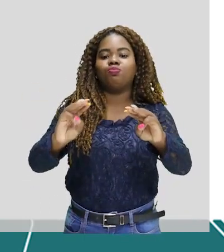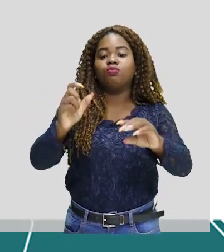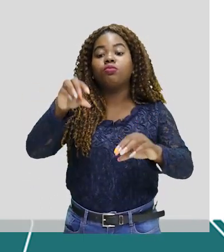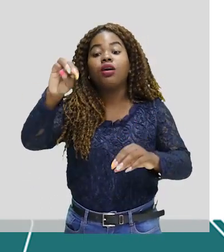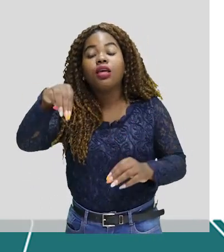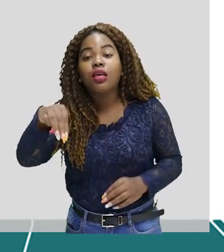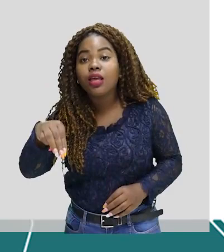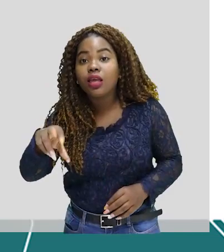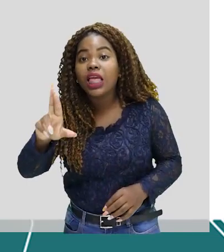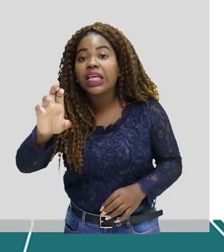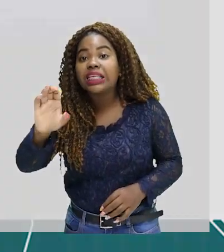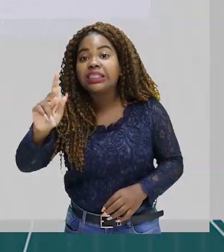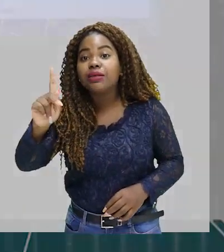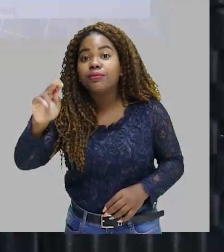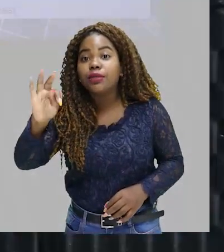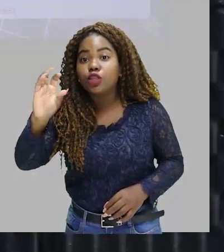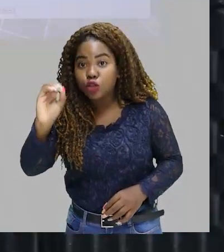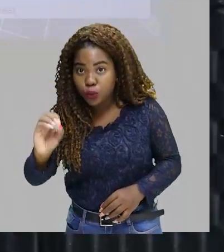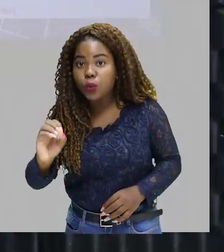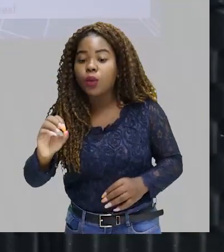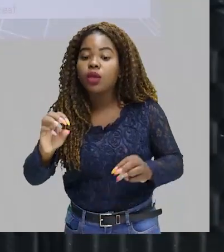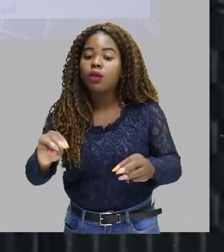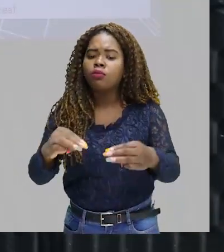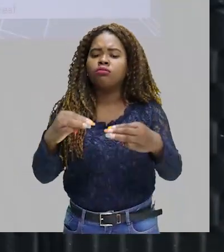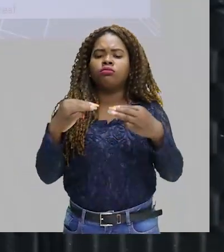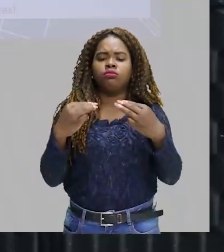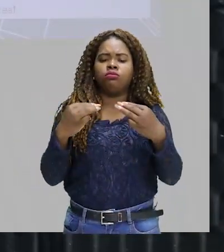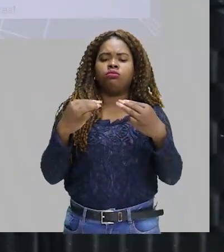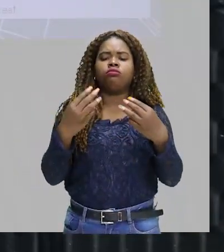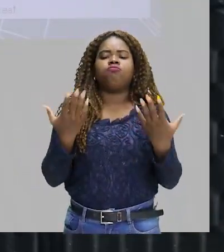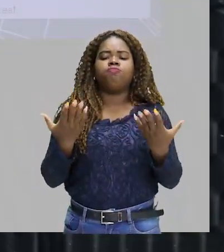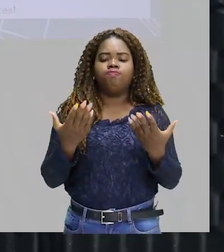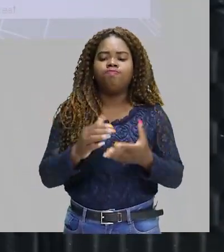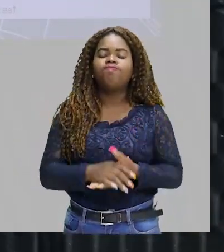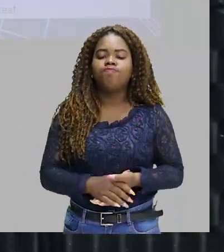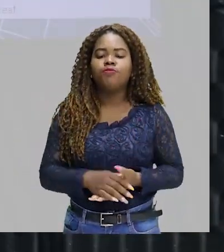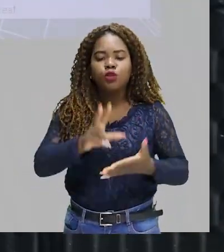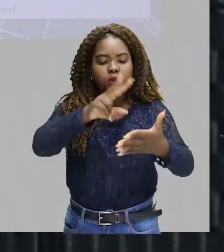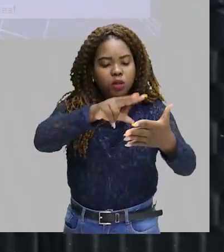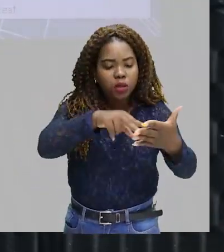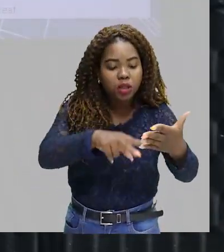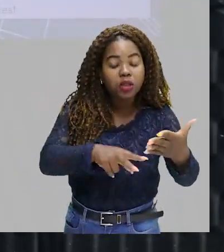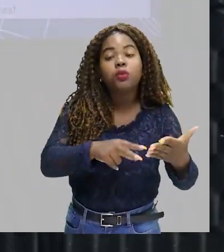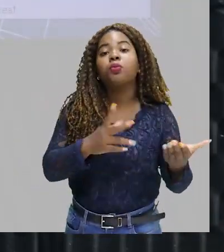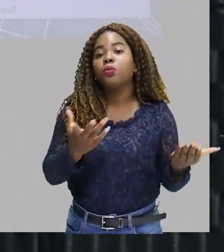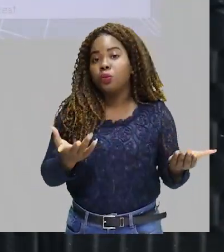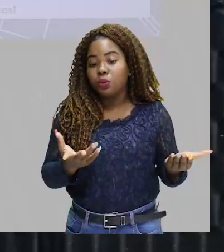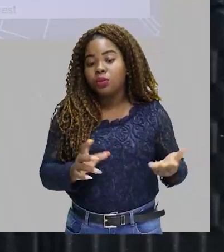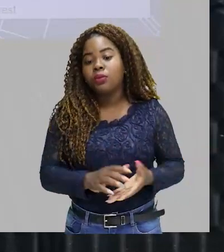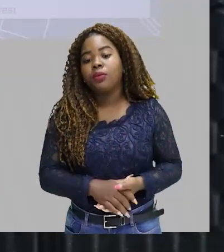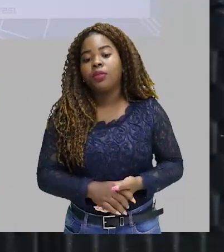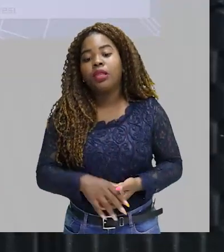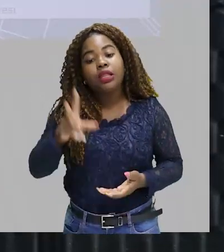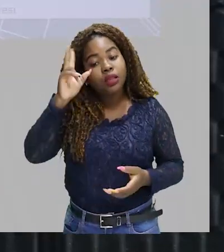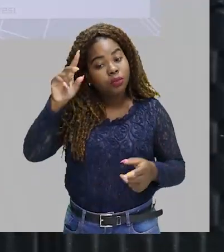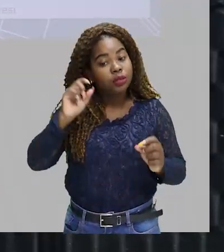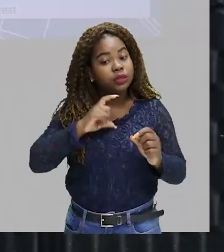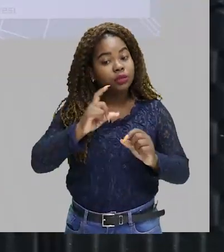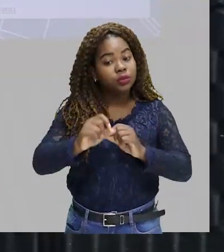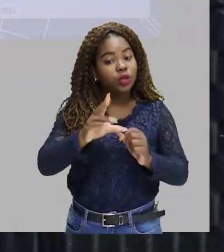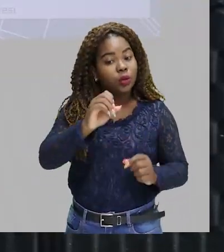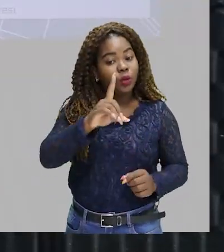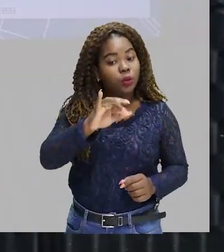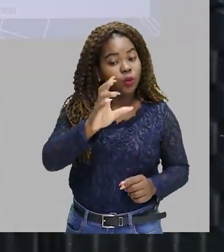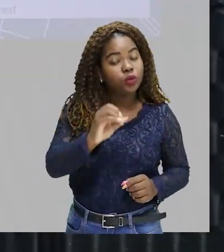enviar uma mensagem para o receptor. Esse receptor ele é o destinatário, o leitor, o ouvinte. Lembrando que nós temos o código. Qual